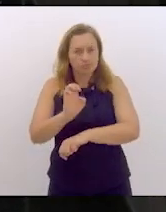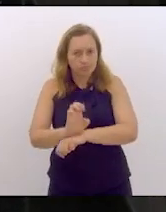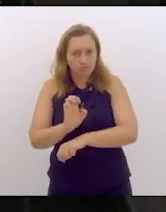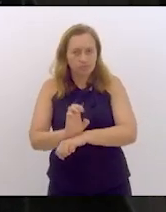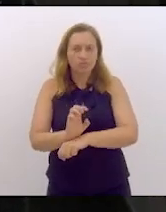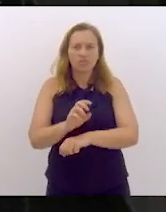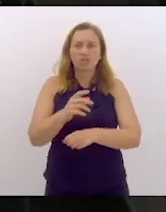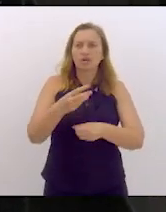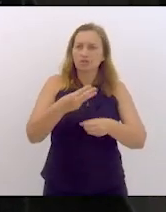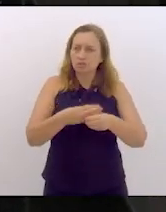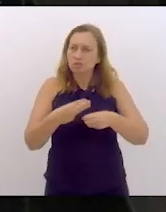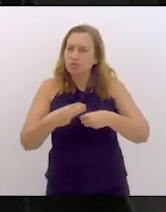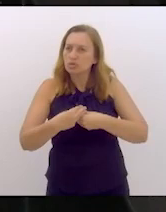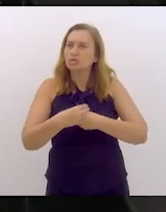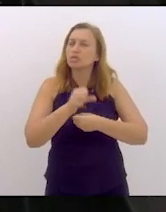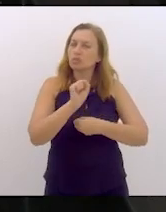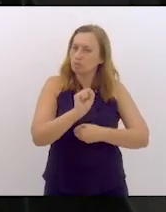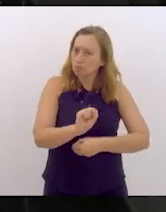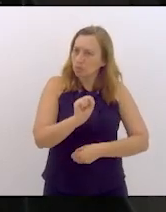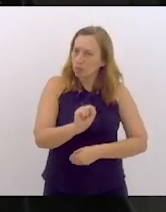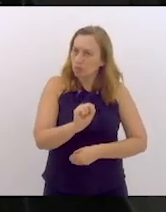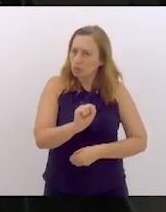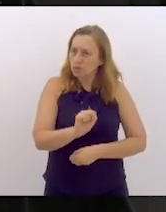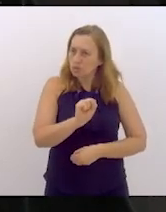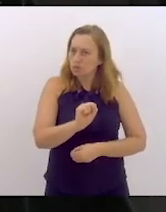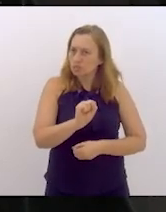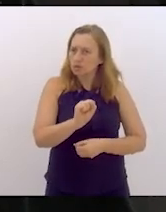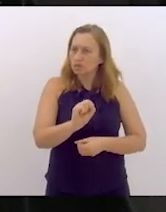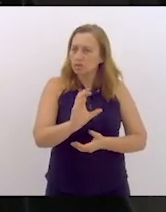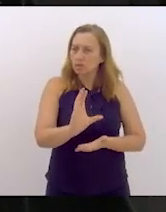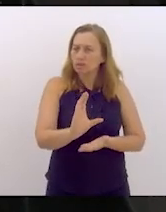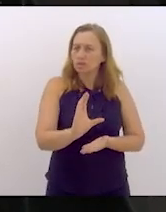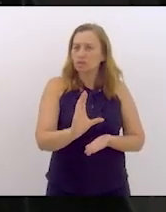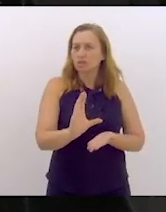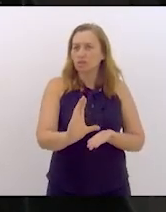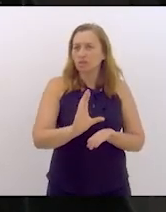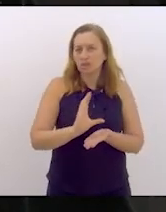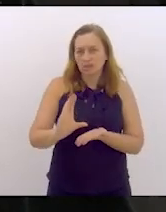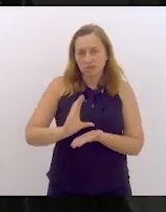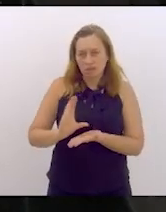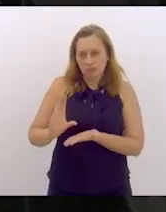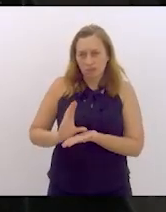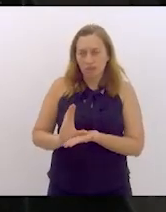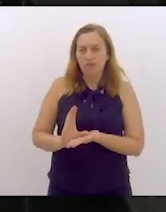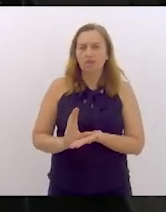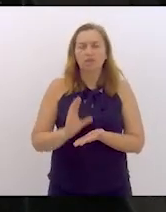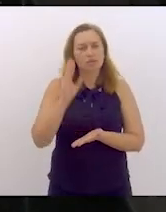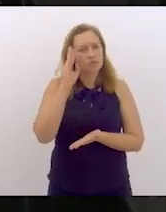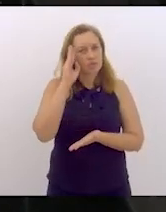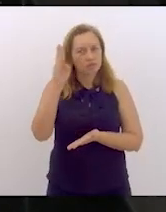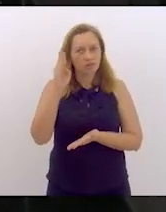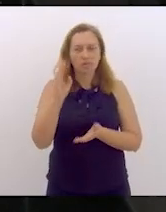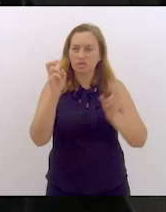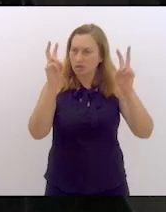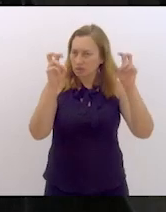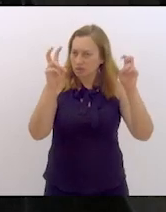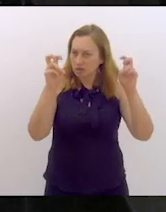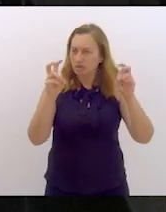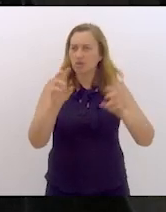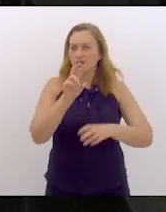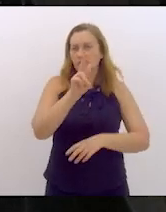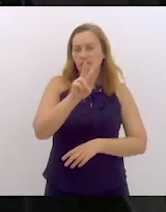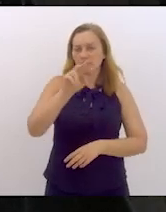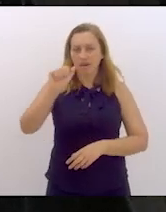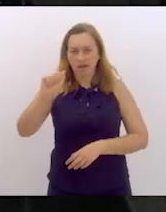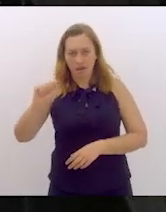estado e seus municípios possam fazer jus a uma complementação especificamente nesse caso a complementação vá